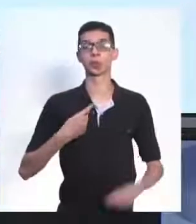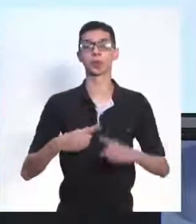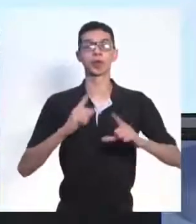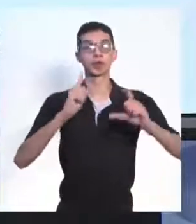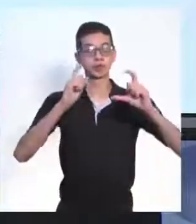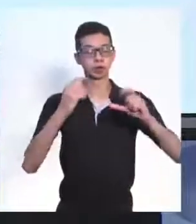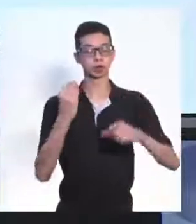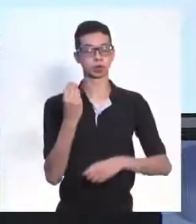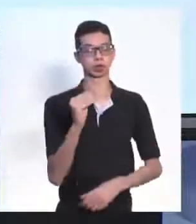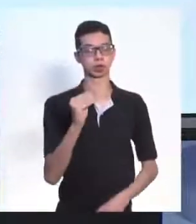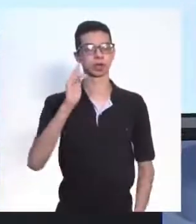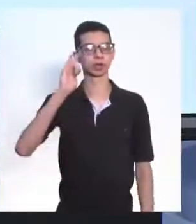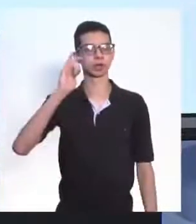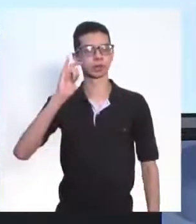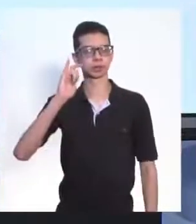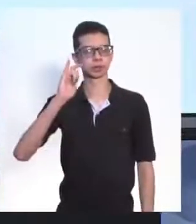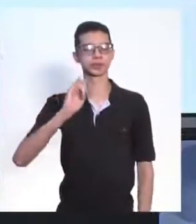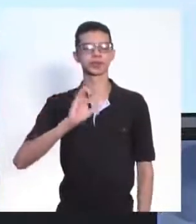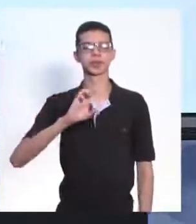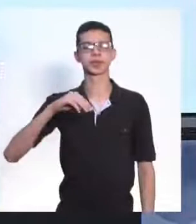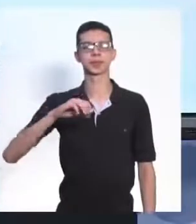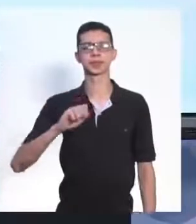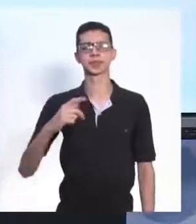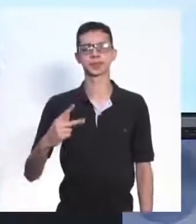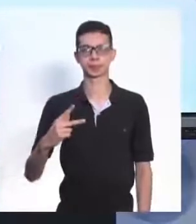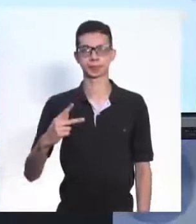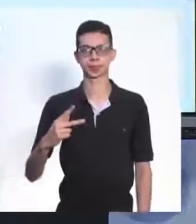Instagram, marcando o